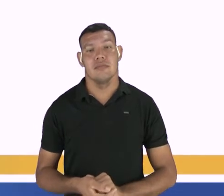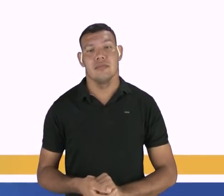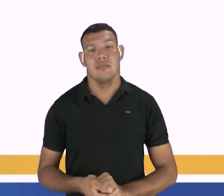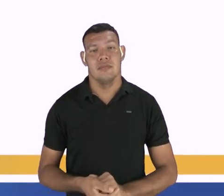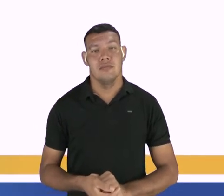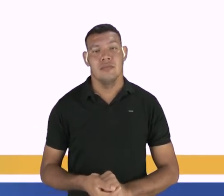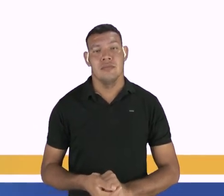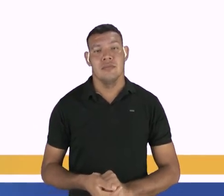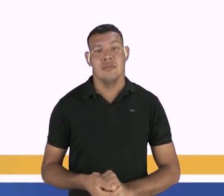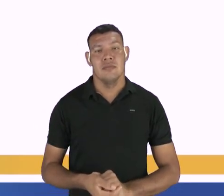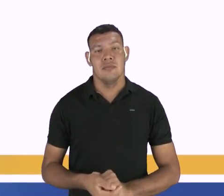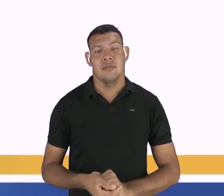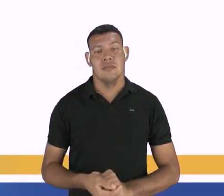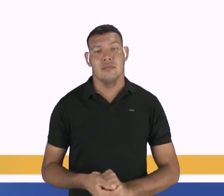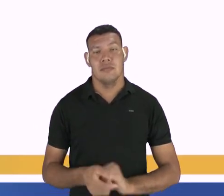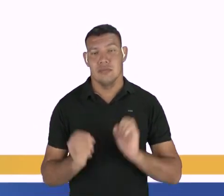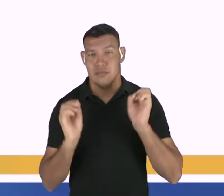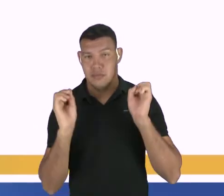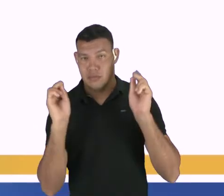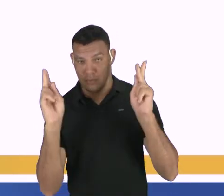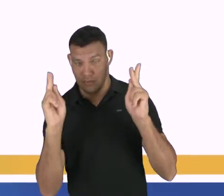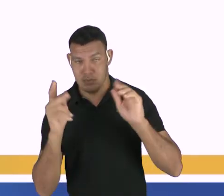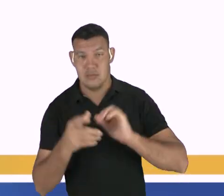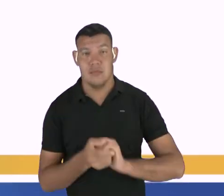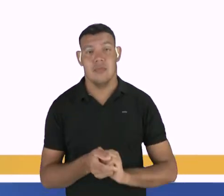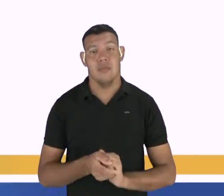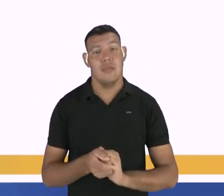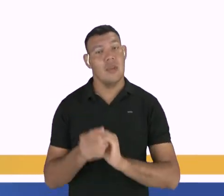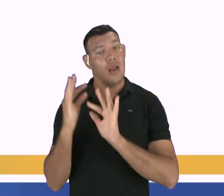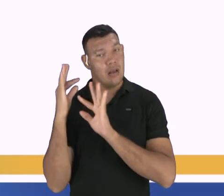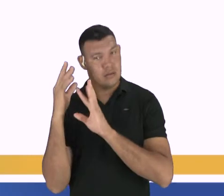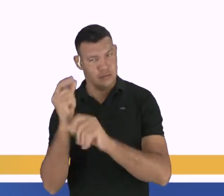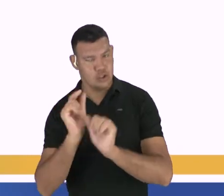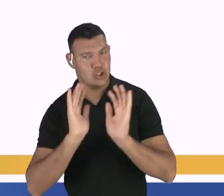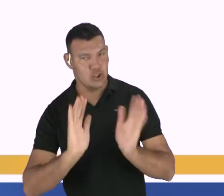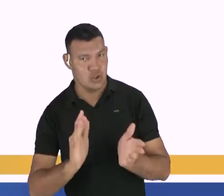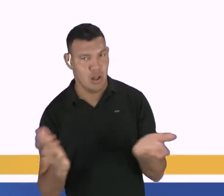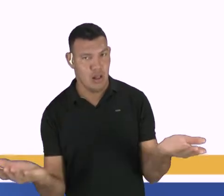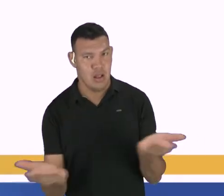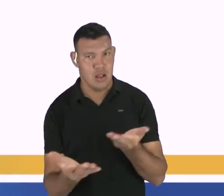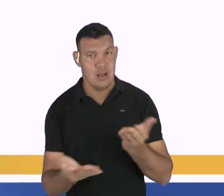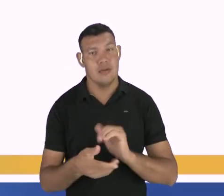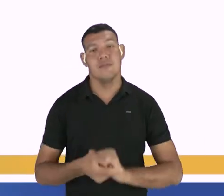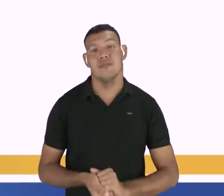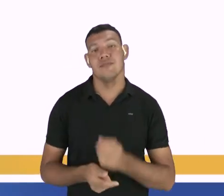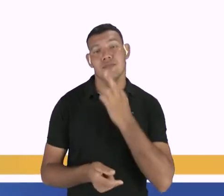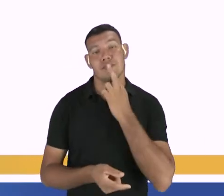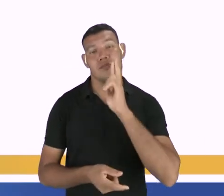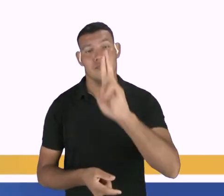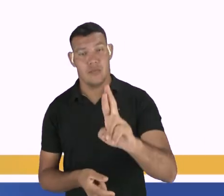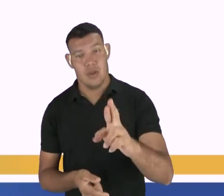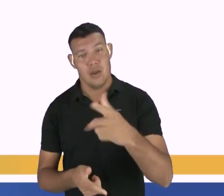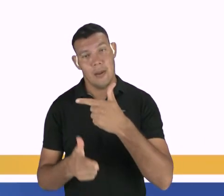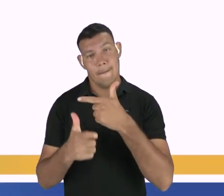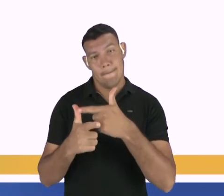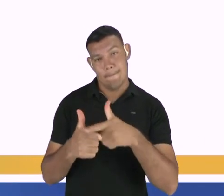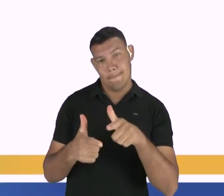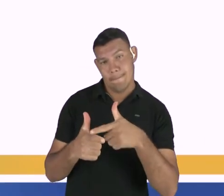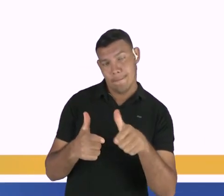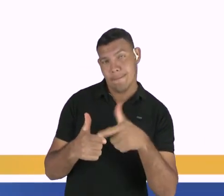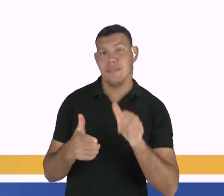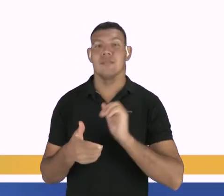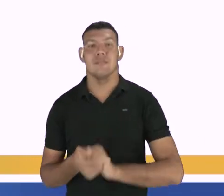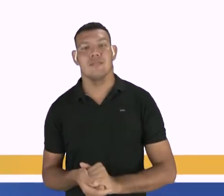foi dividido. Ok? Feita essa retomada, vamos resolver algumas situações, problemas,